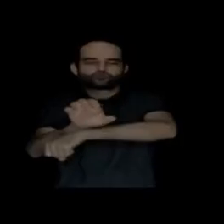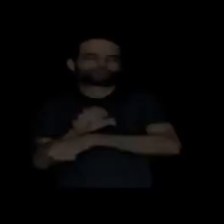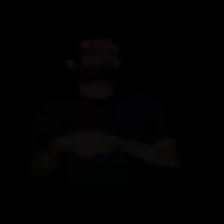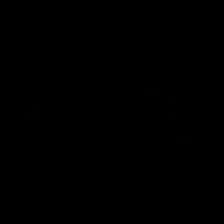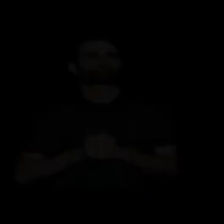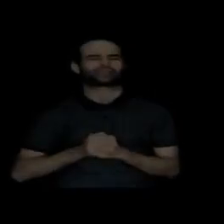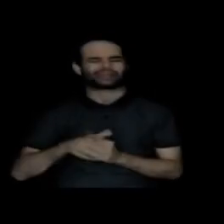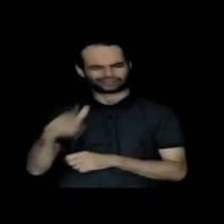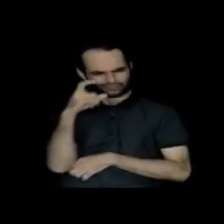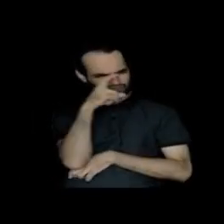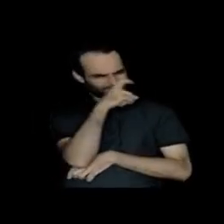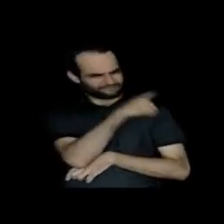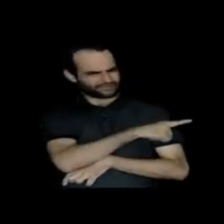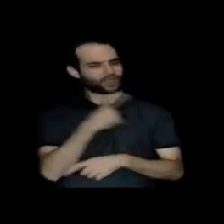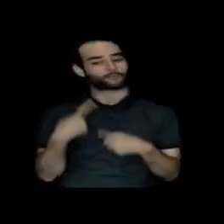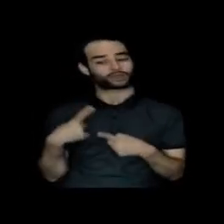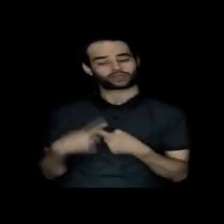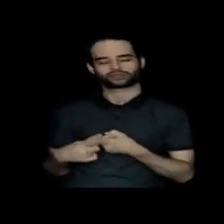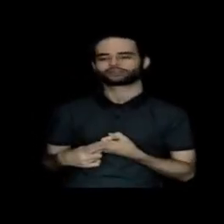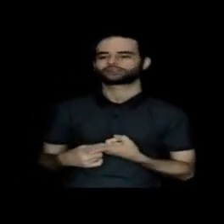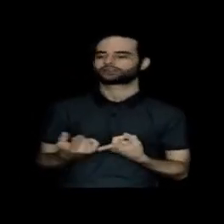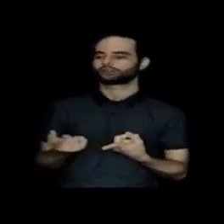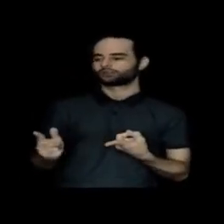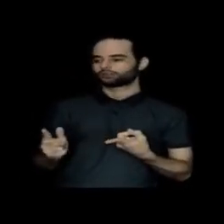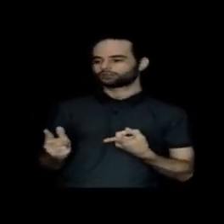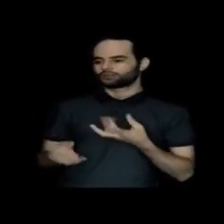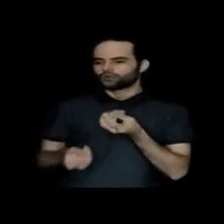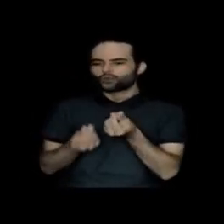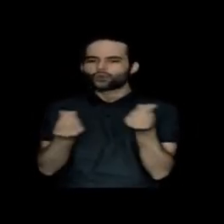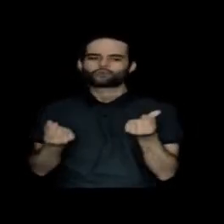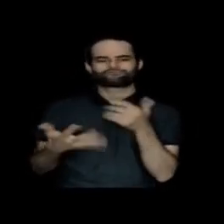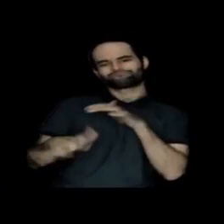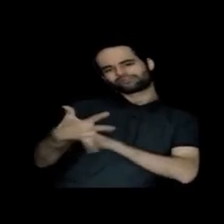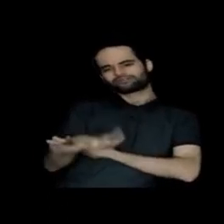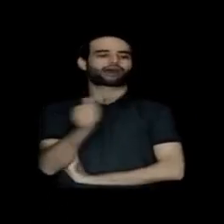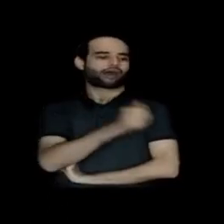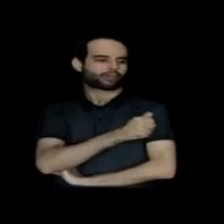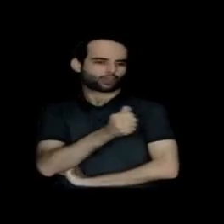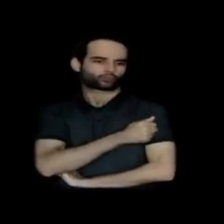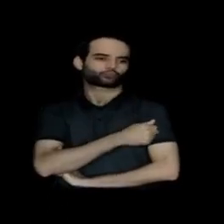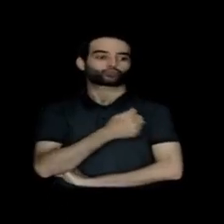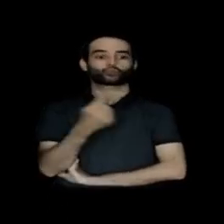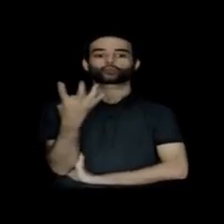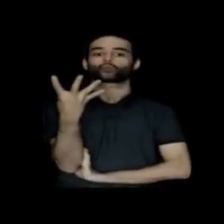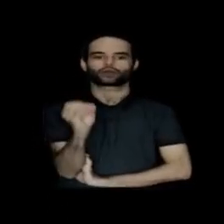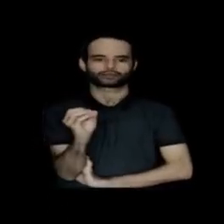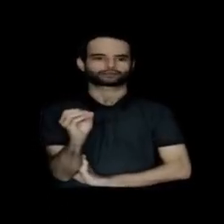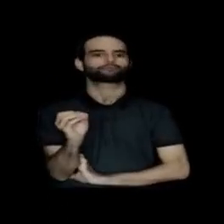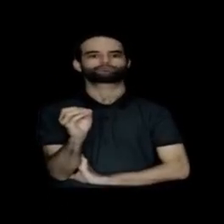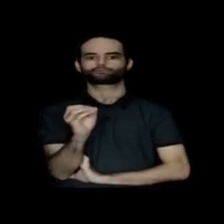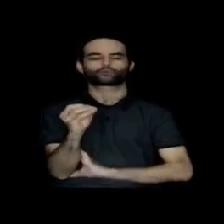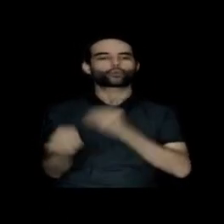coordenadora do estágio. Era um pouquinho difícil, porque nós trabalhamos com um quantitativo de 40